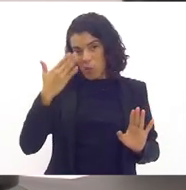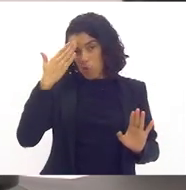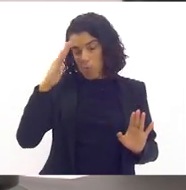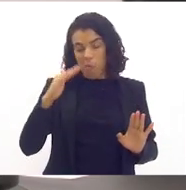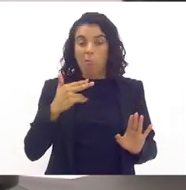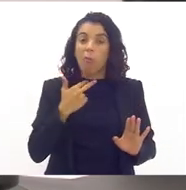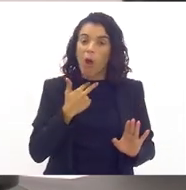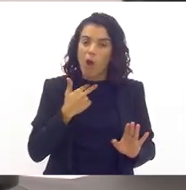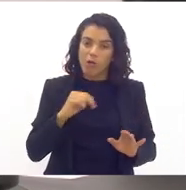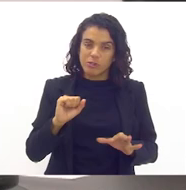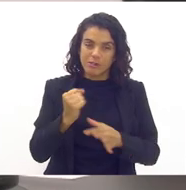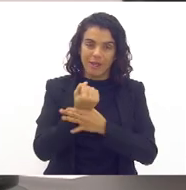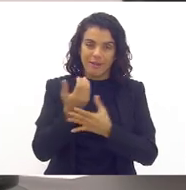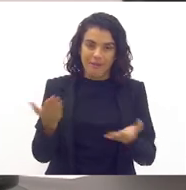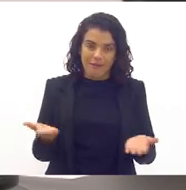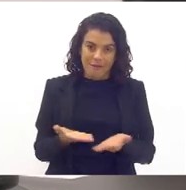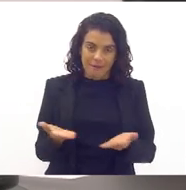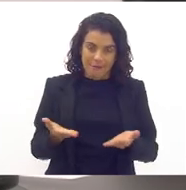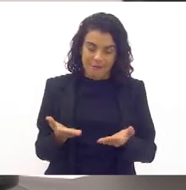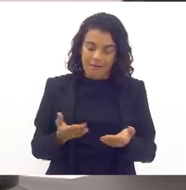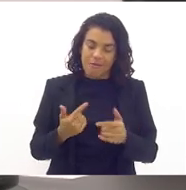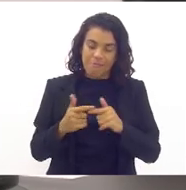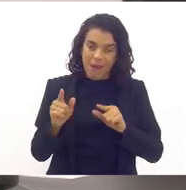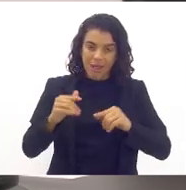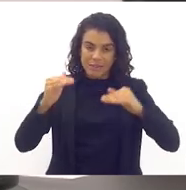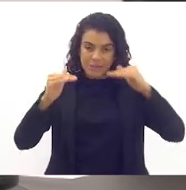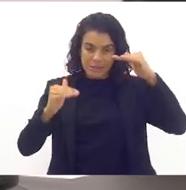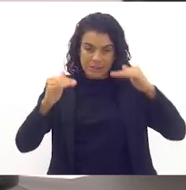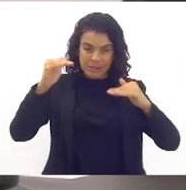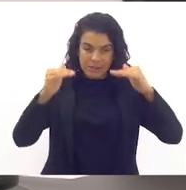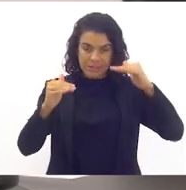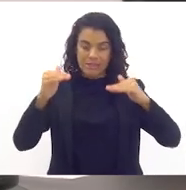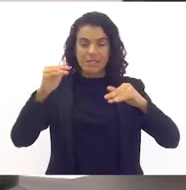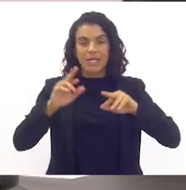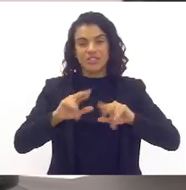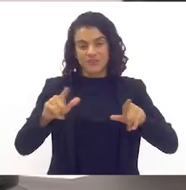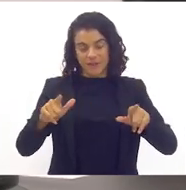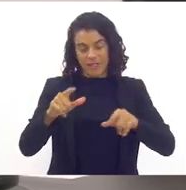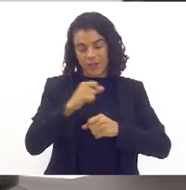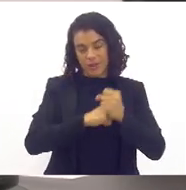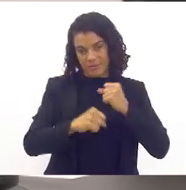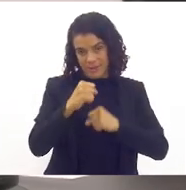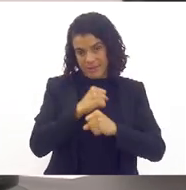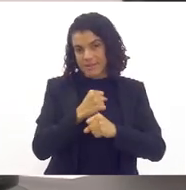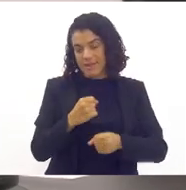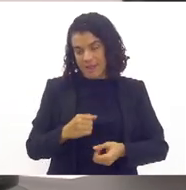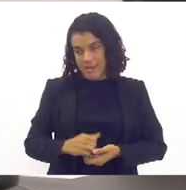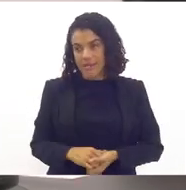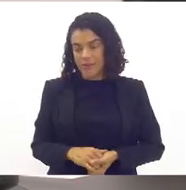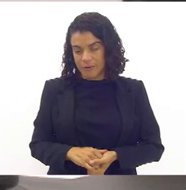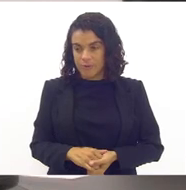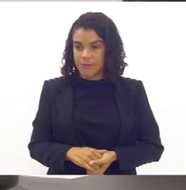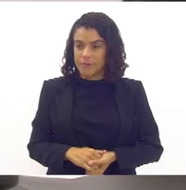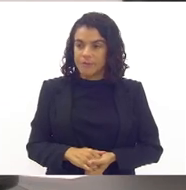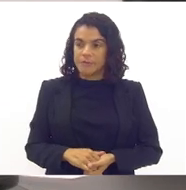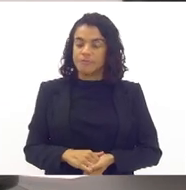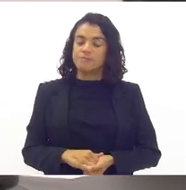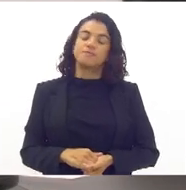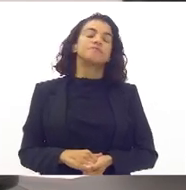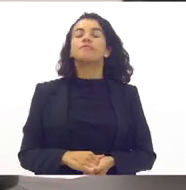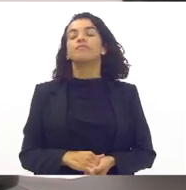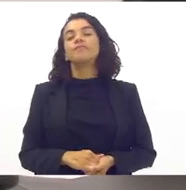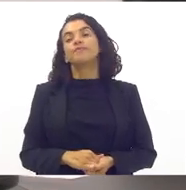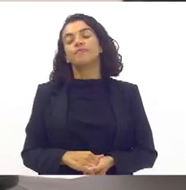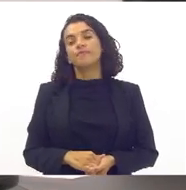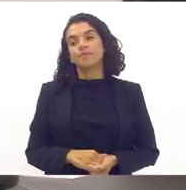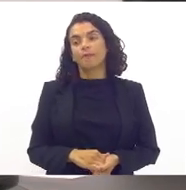isso agora. Certamente o patamar é diferente do ano passado, então isso explica por que a gente, o que, que a gente